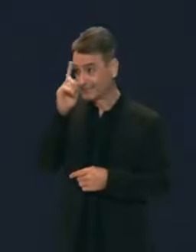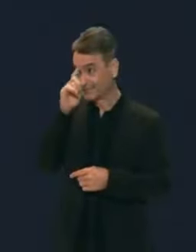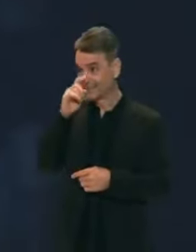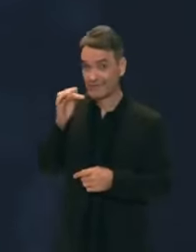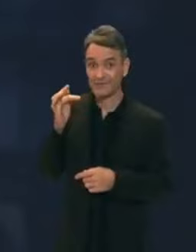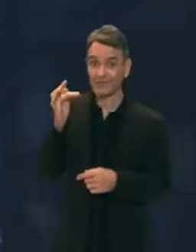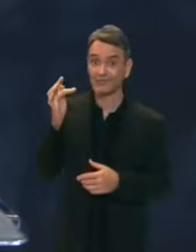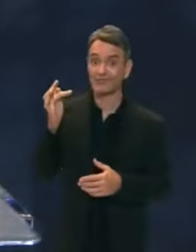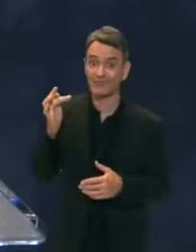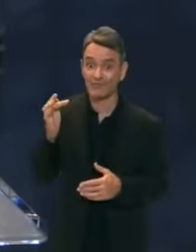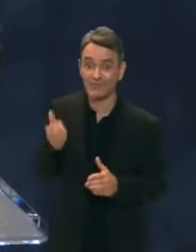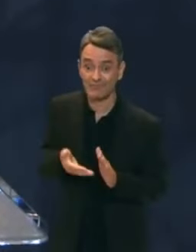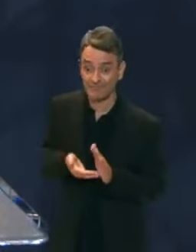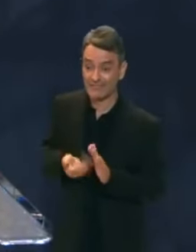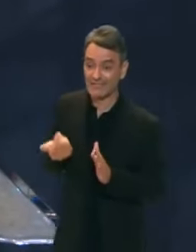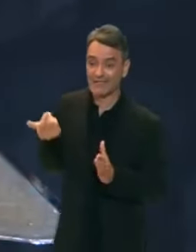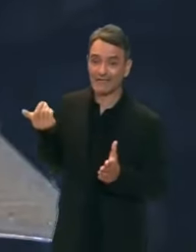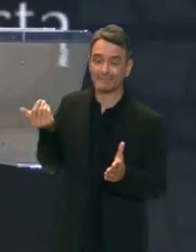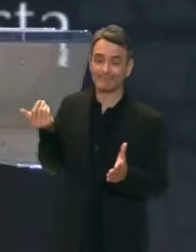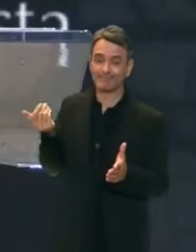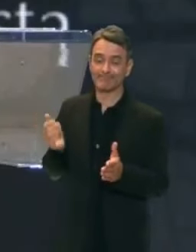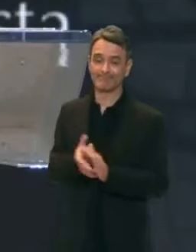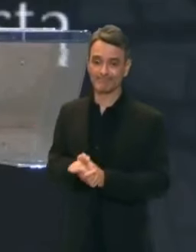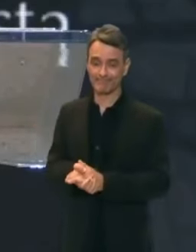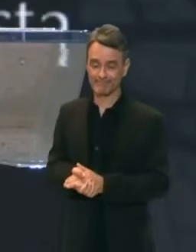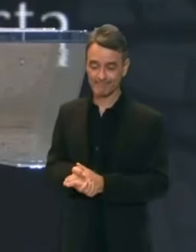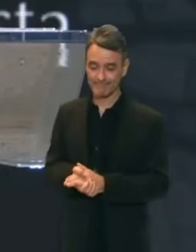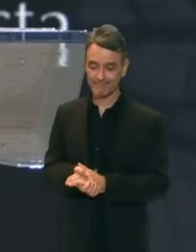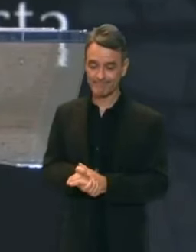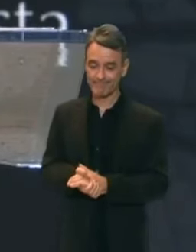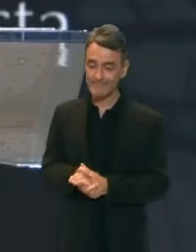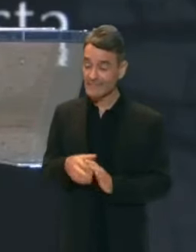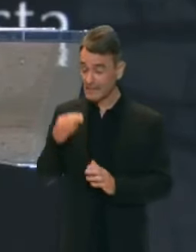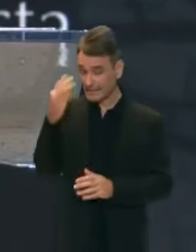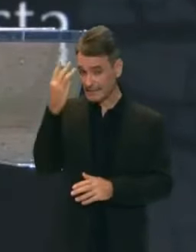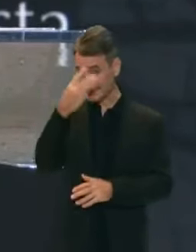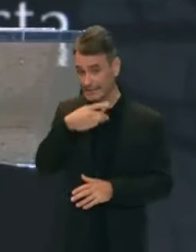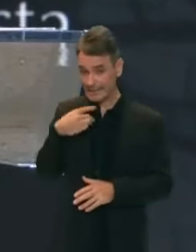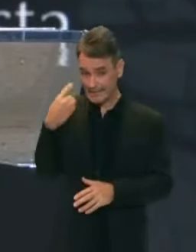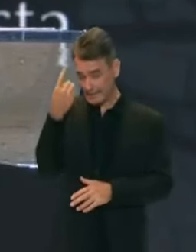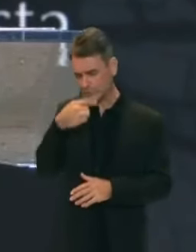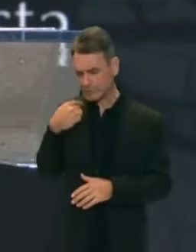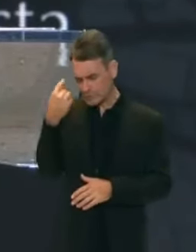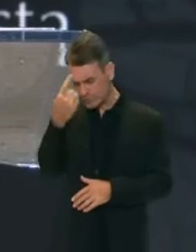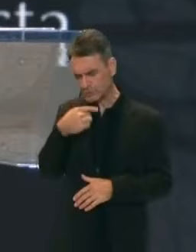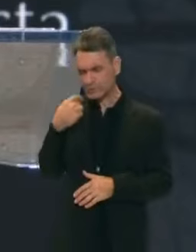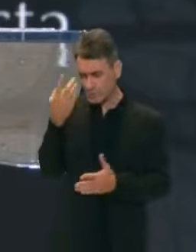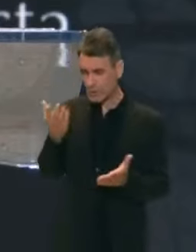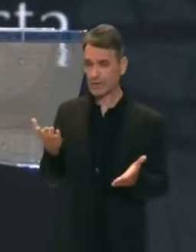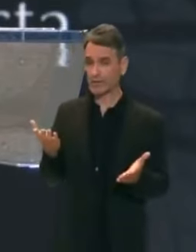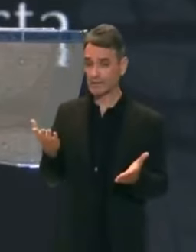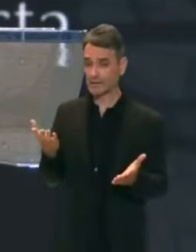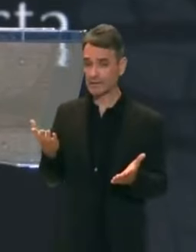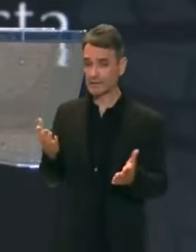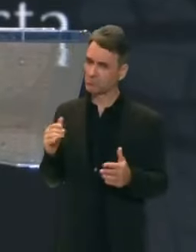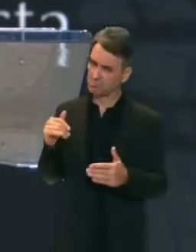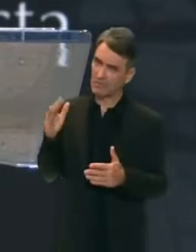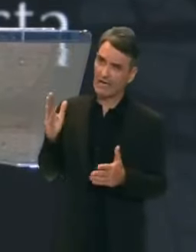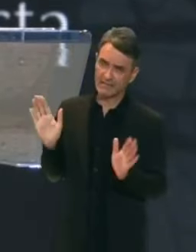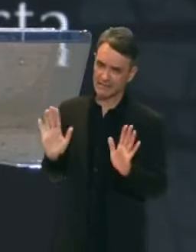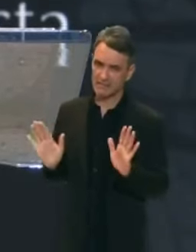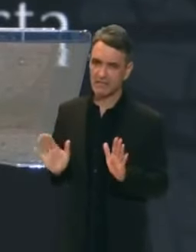Nessas 3 horas ou mais, a destruição pode pedir licença, ou nem vai